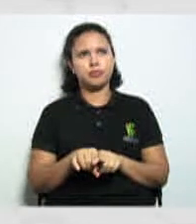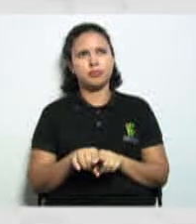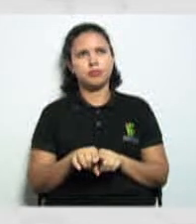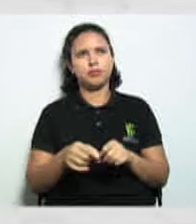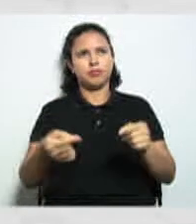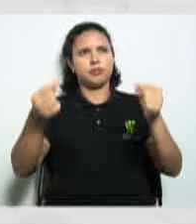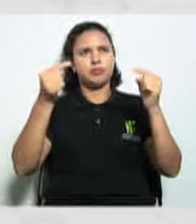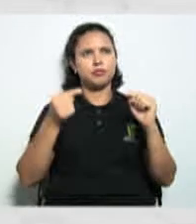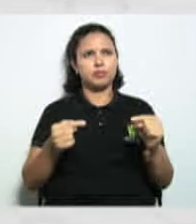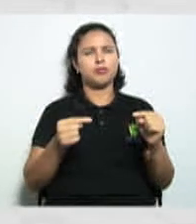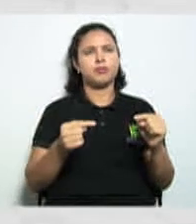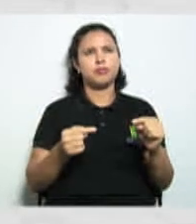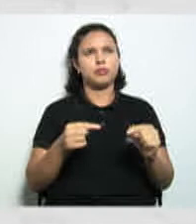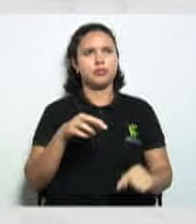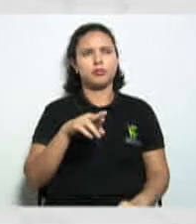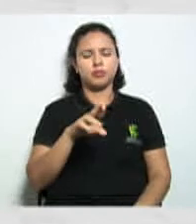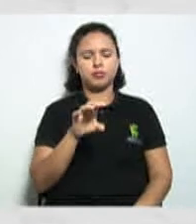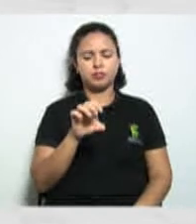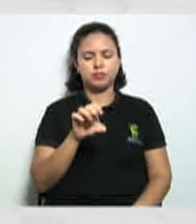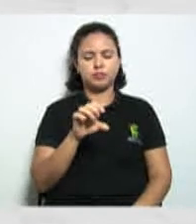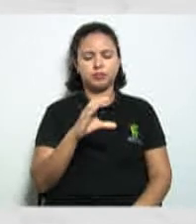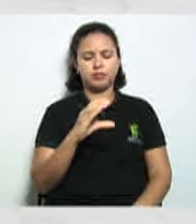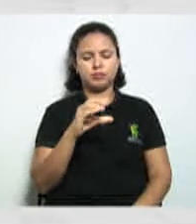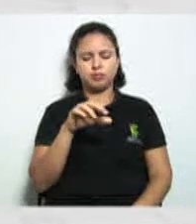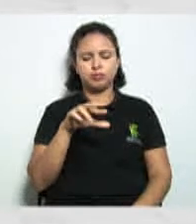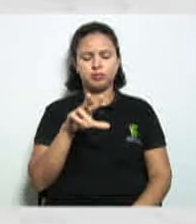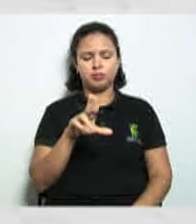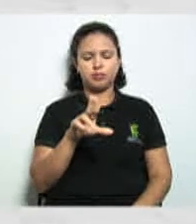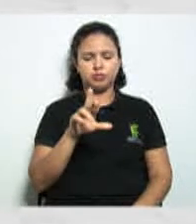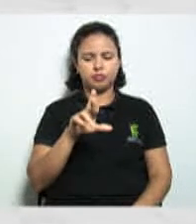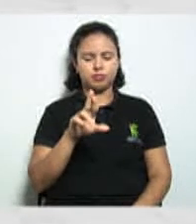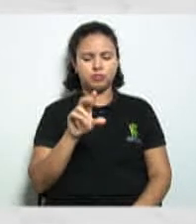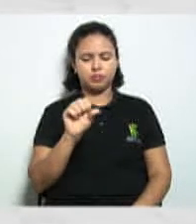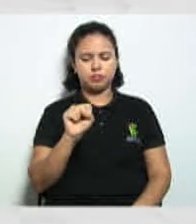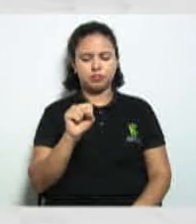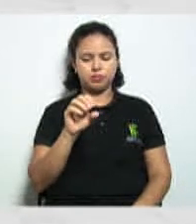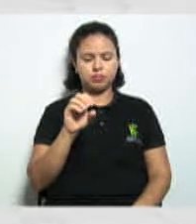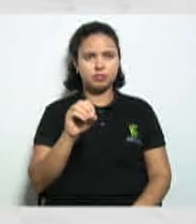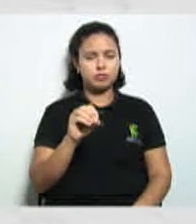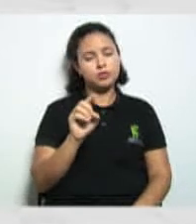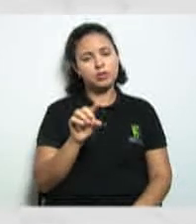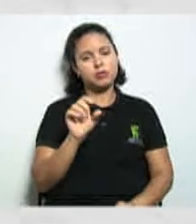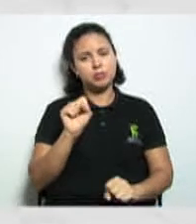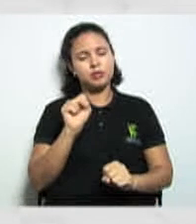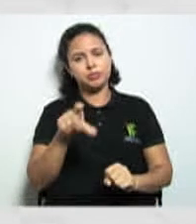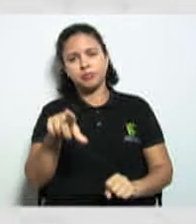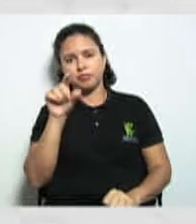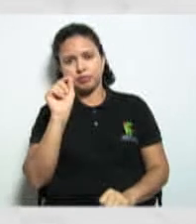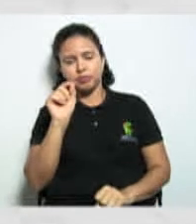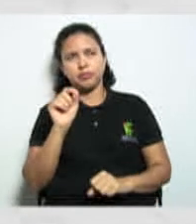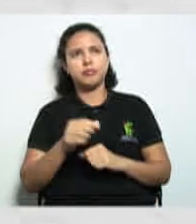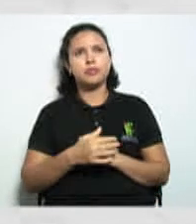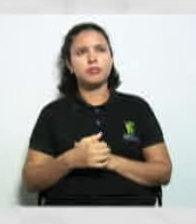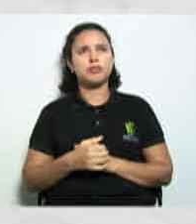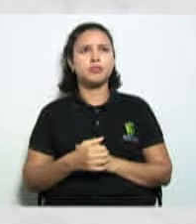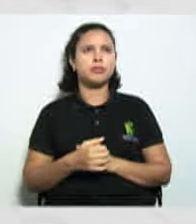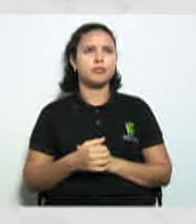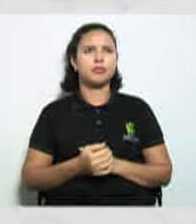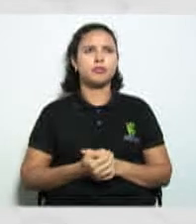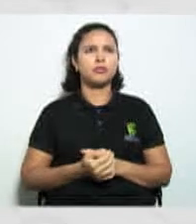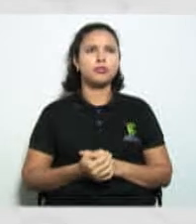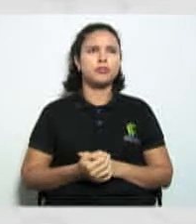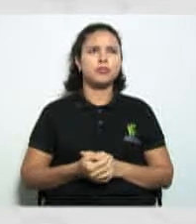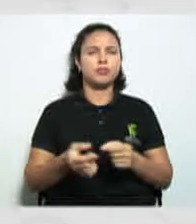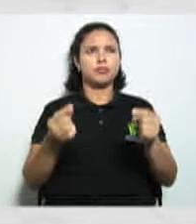a gente vai já falar que é isso. No projeto de pesquisa. Configura plágio utilizar-se da autoria